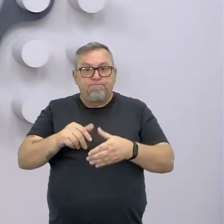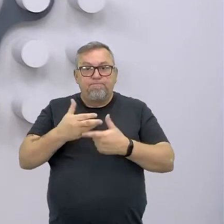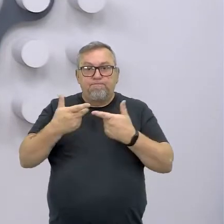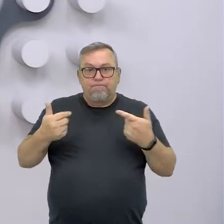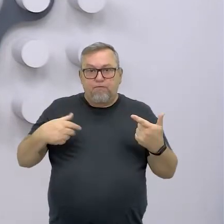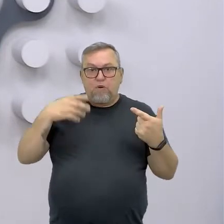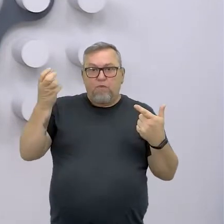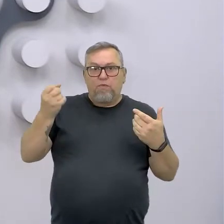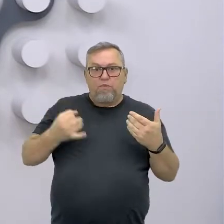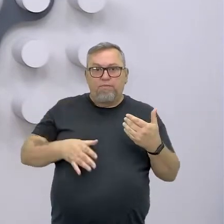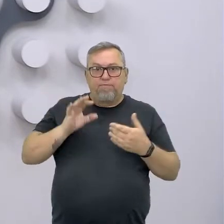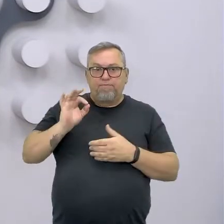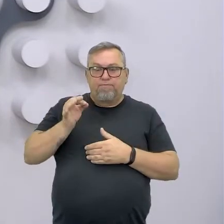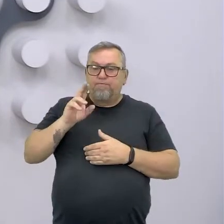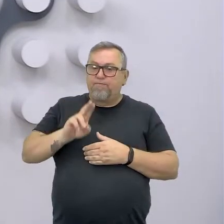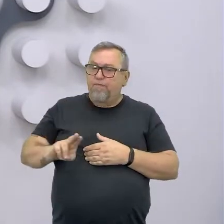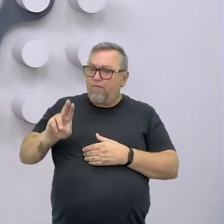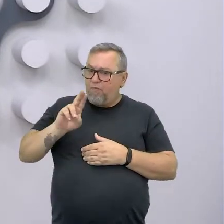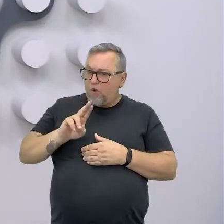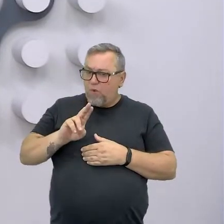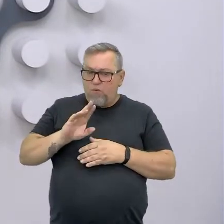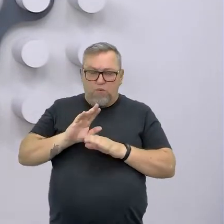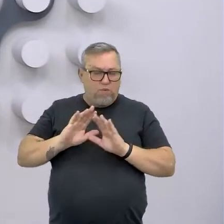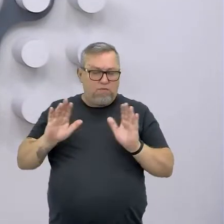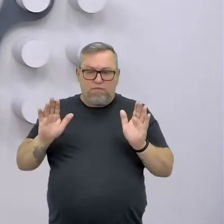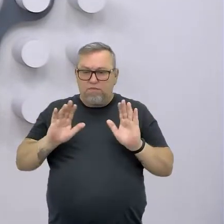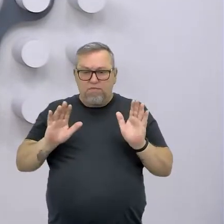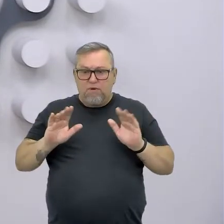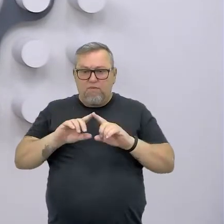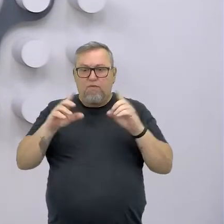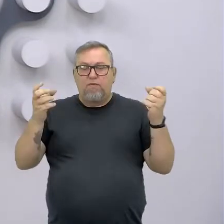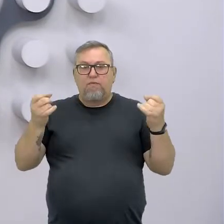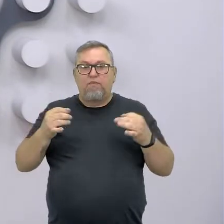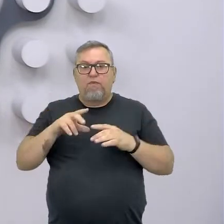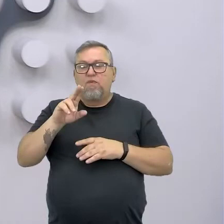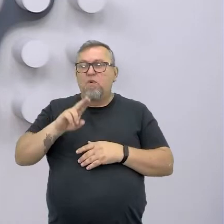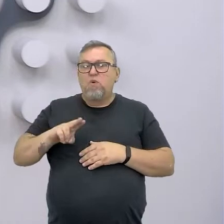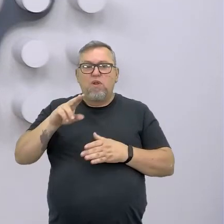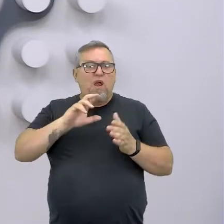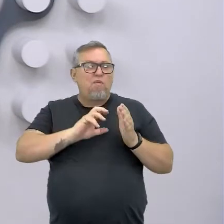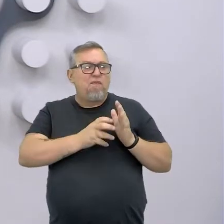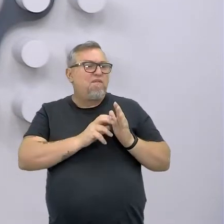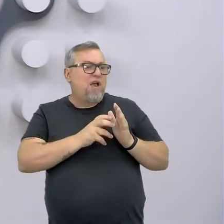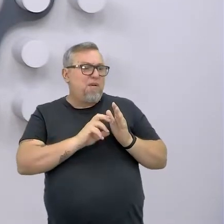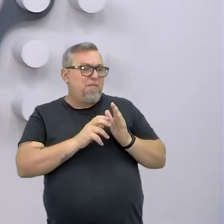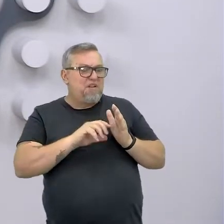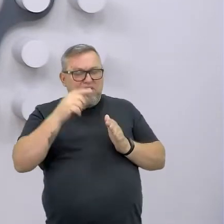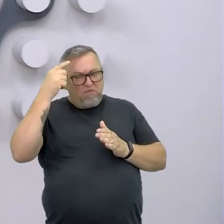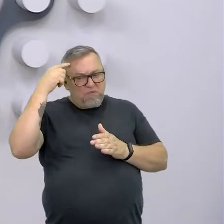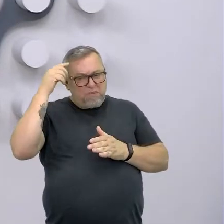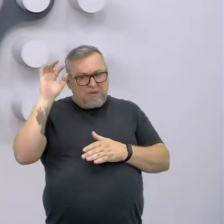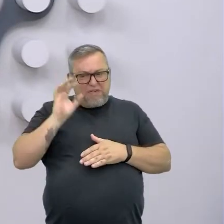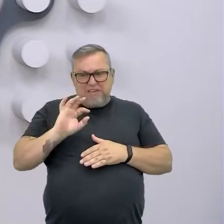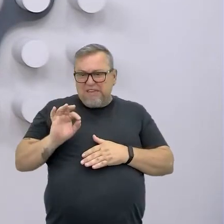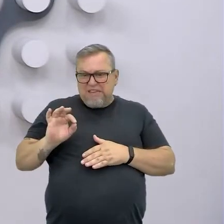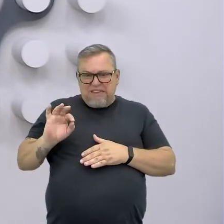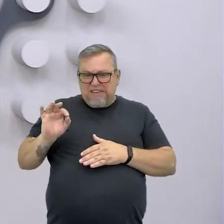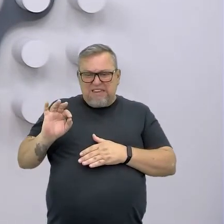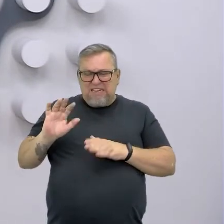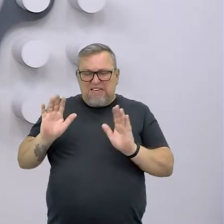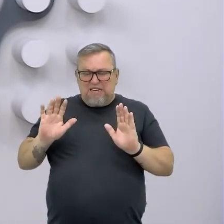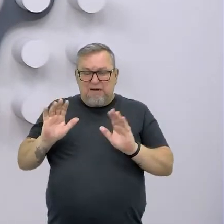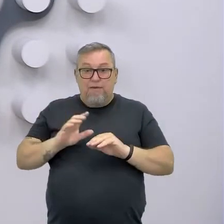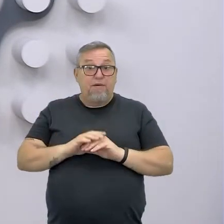acabei de falar, que é justamente a aplicação de uma ferramenta, né? Vamos aplicar uma ferramenta sem pensar muito nas consequências